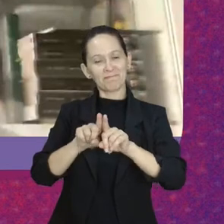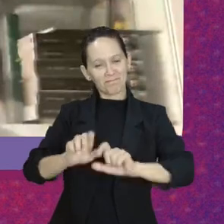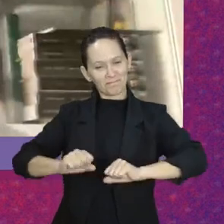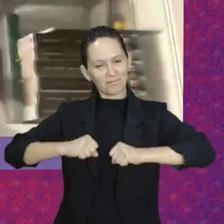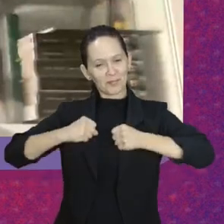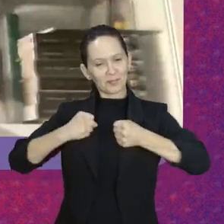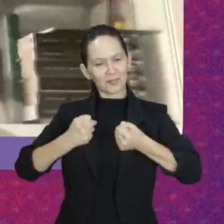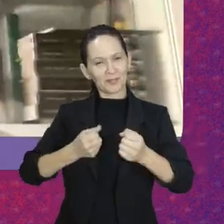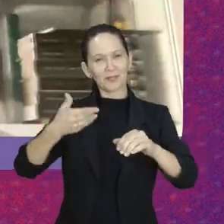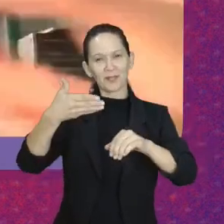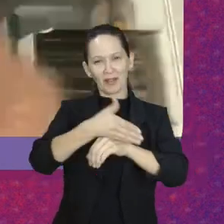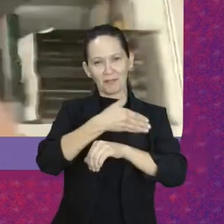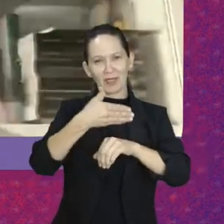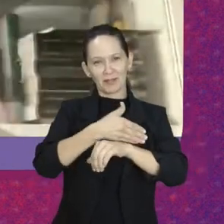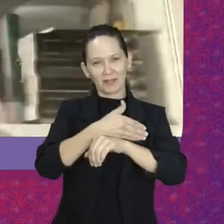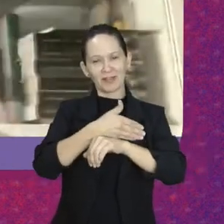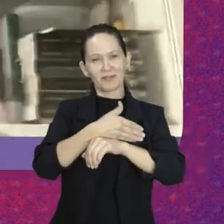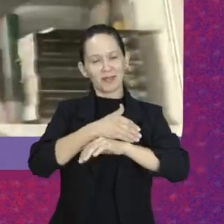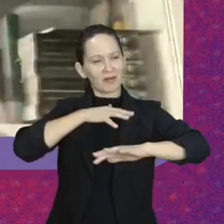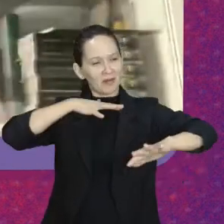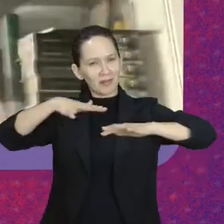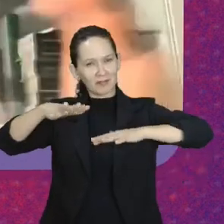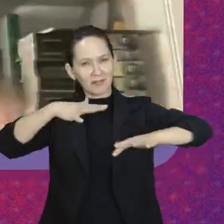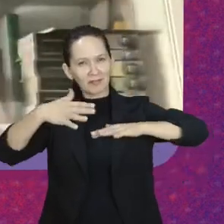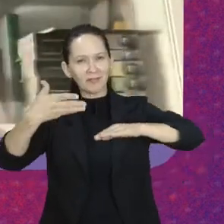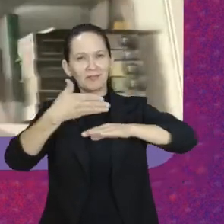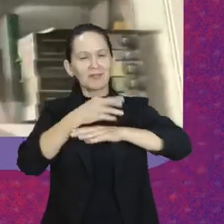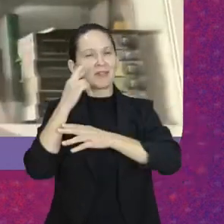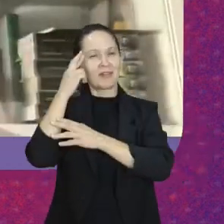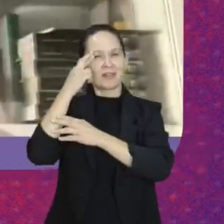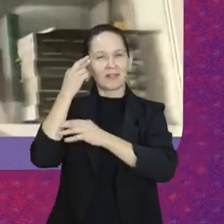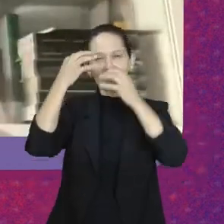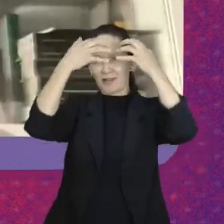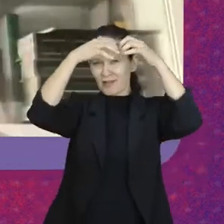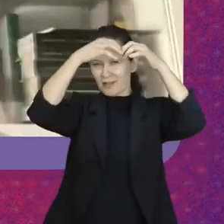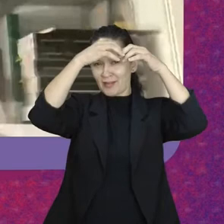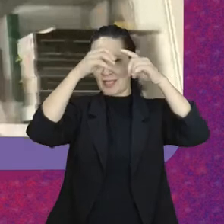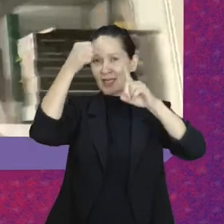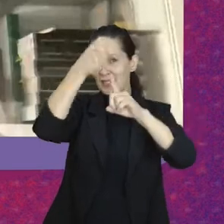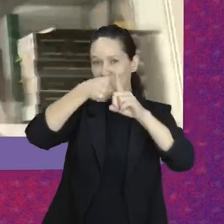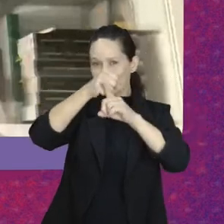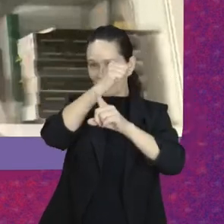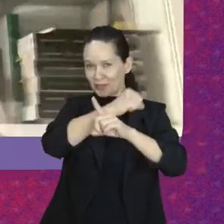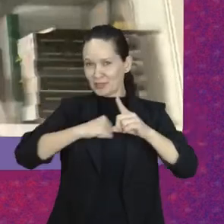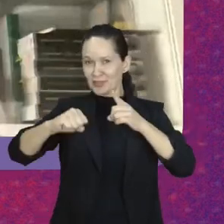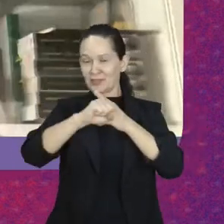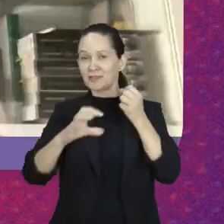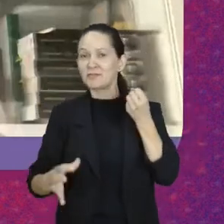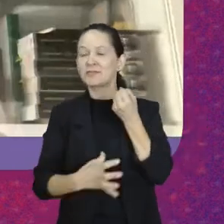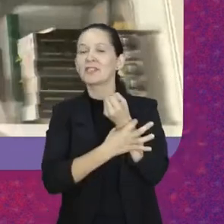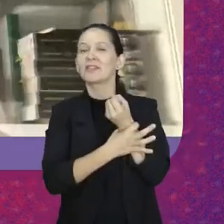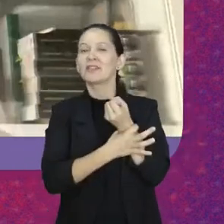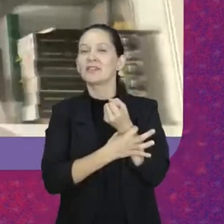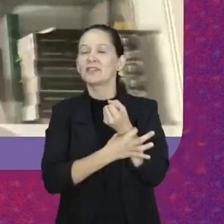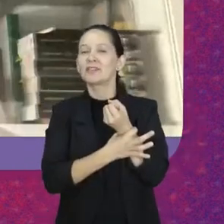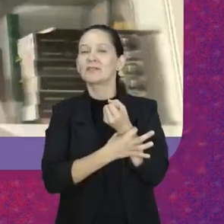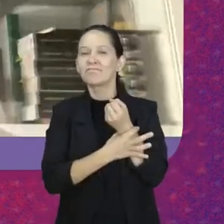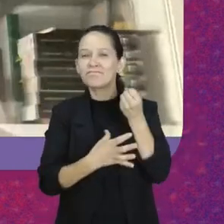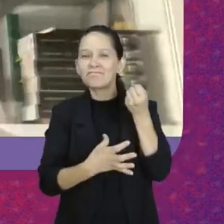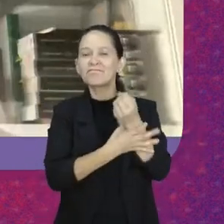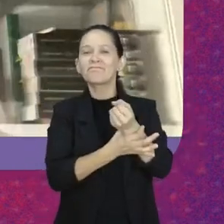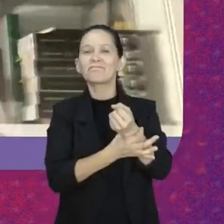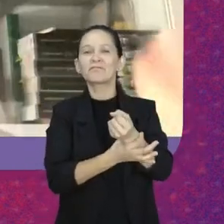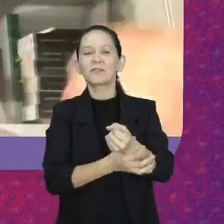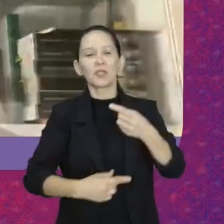engajem nas mobilizações, nas reflexões, na luta social para garantir que